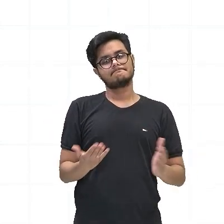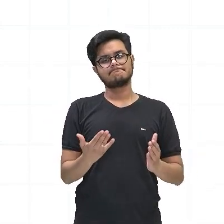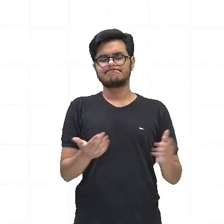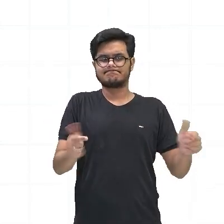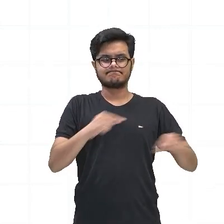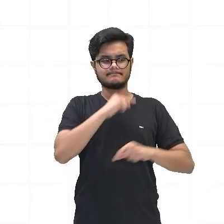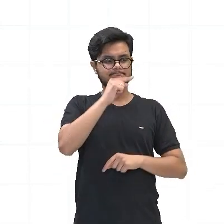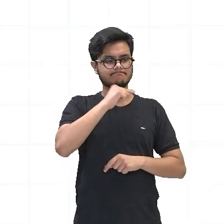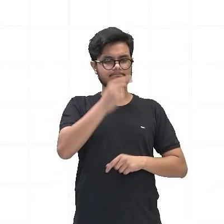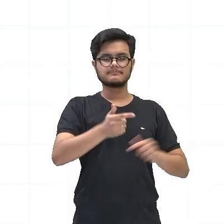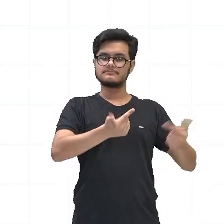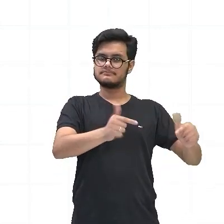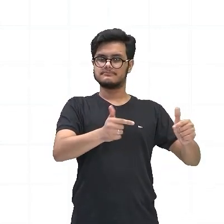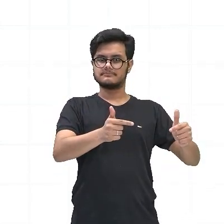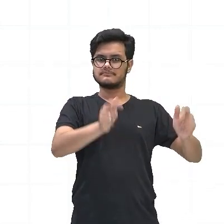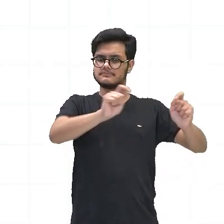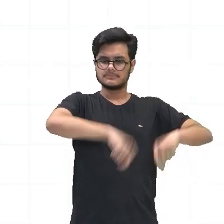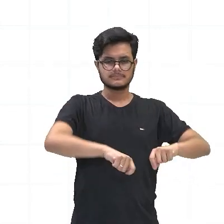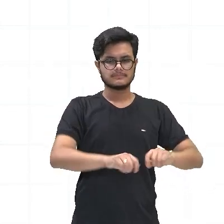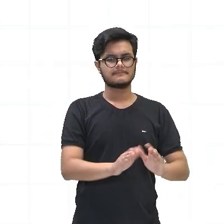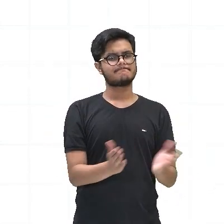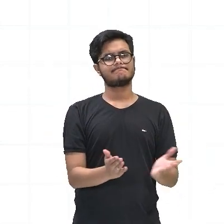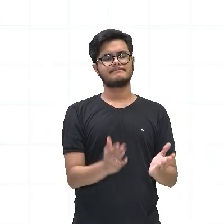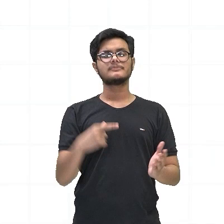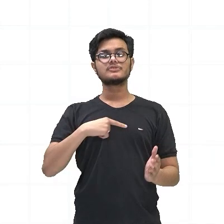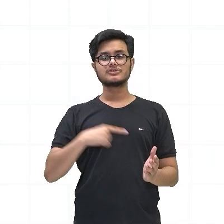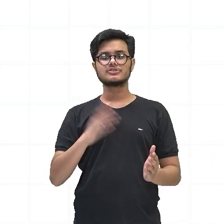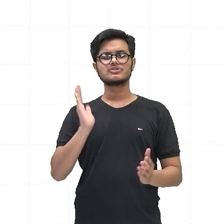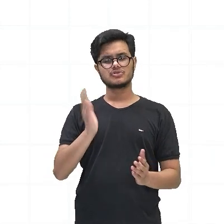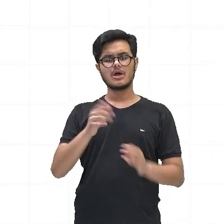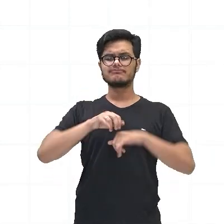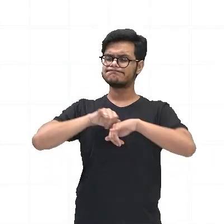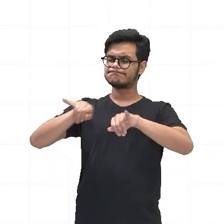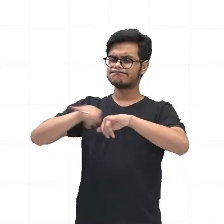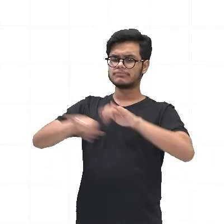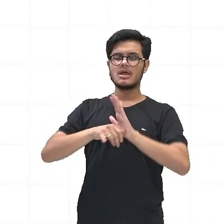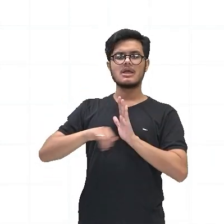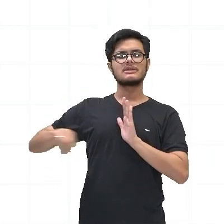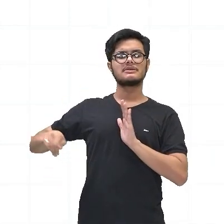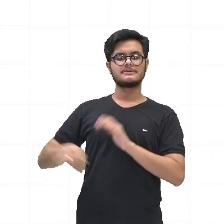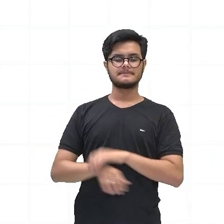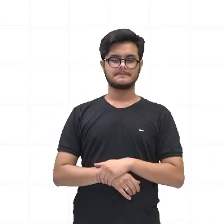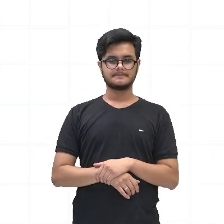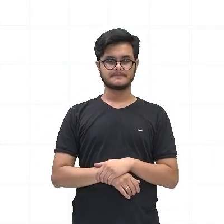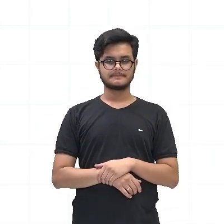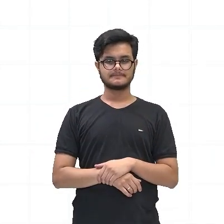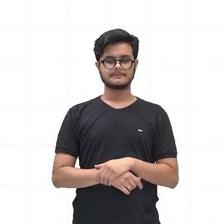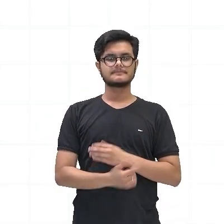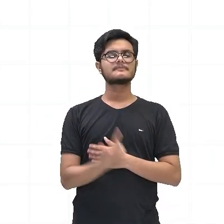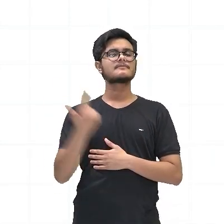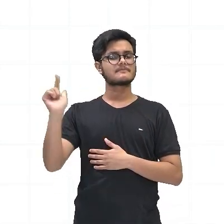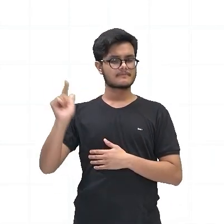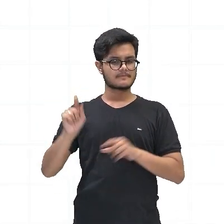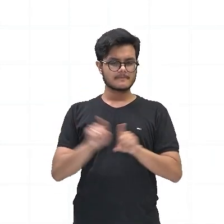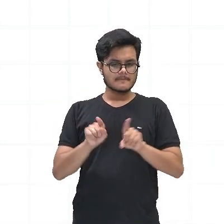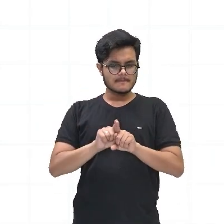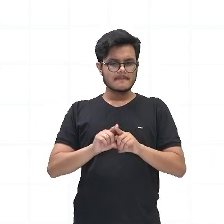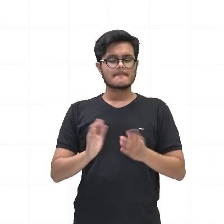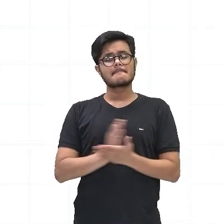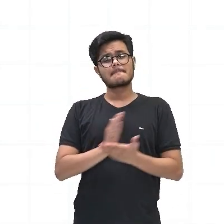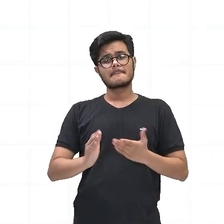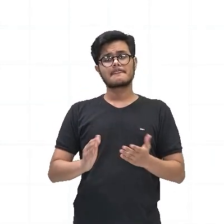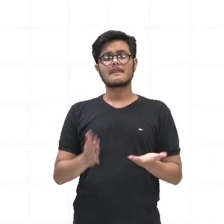conseguiriam receber energia logo depois de a ter fornecido. E a gente tem outros tipos de circuito elétrico, aqueles que são